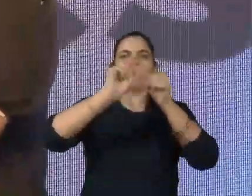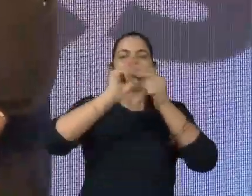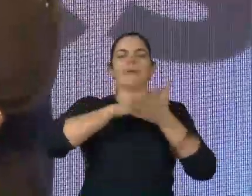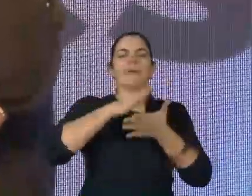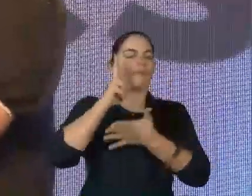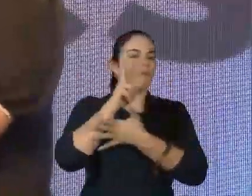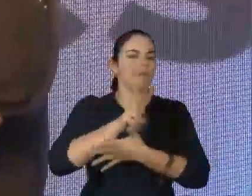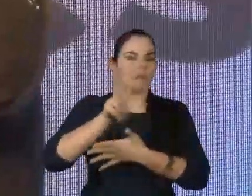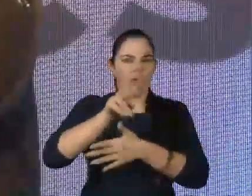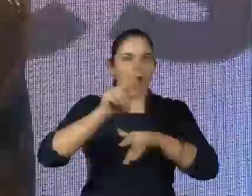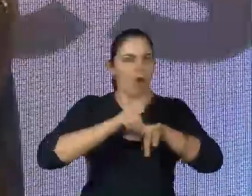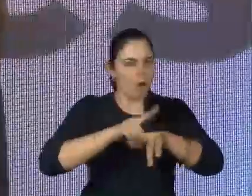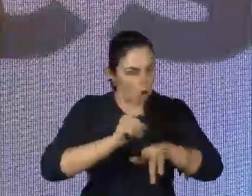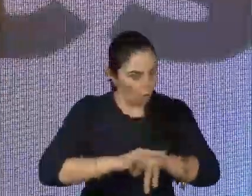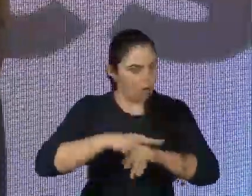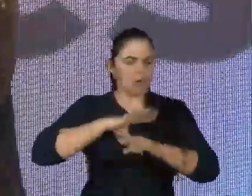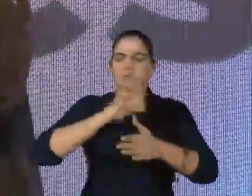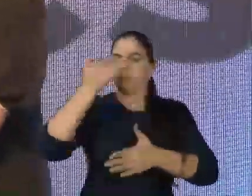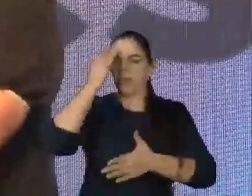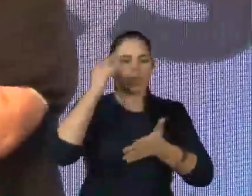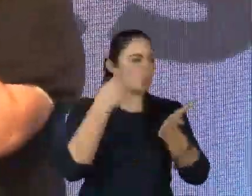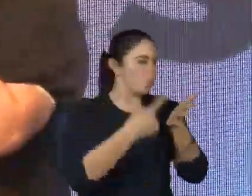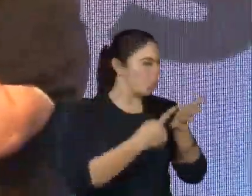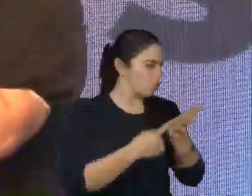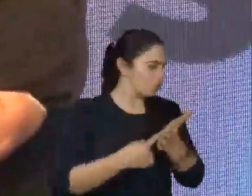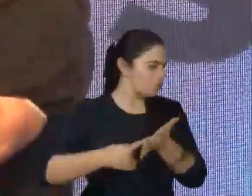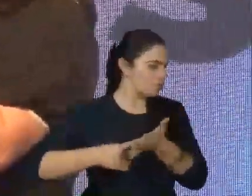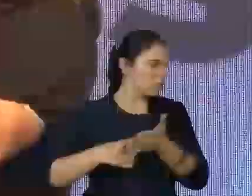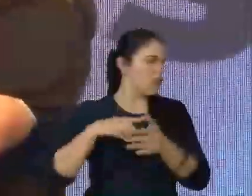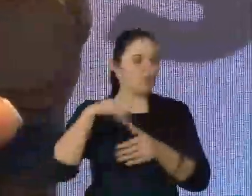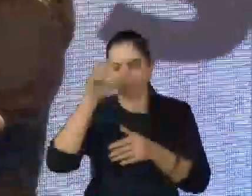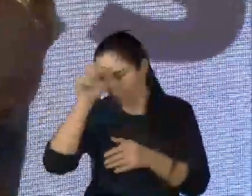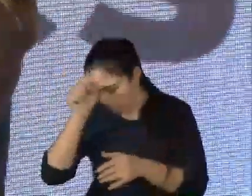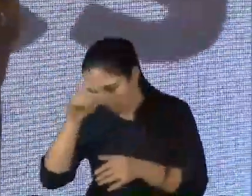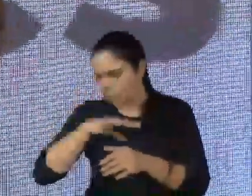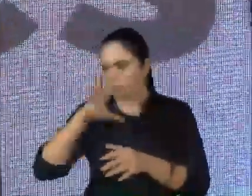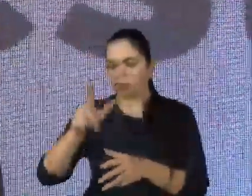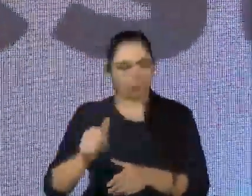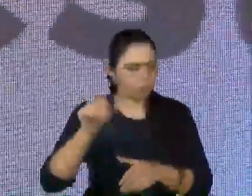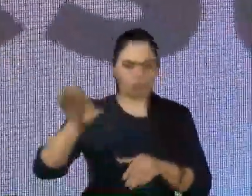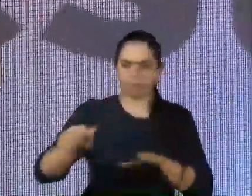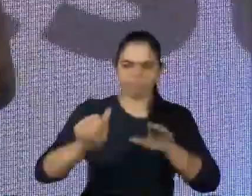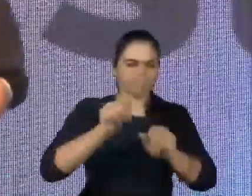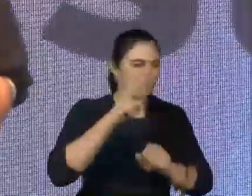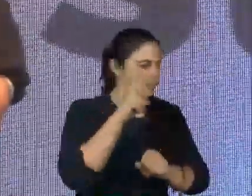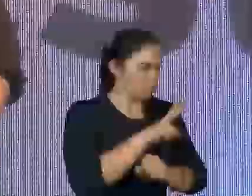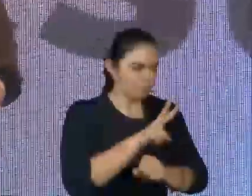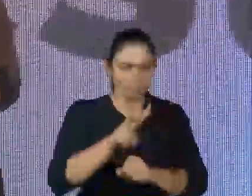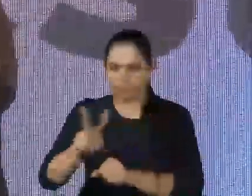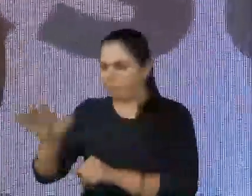horário que horas que sai a balsa, né? Você foi aprendendo, né, isso, Mariana? Exatamente. E